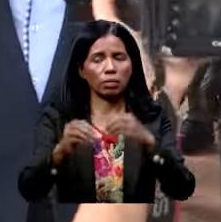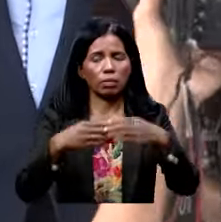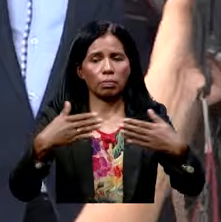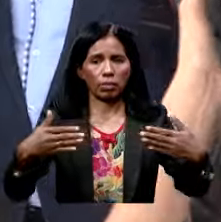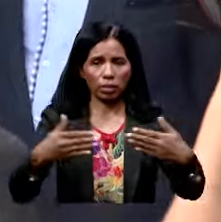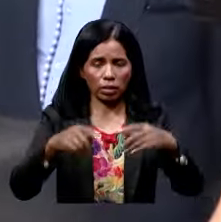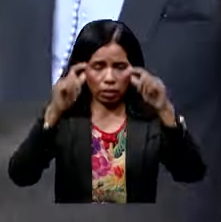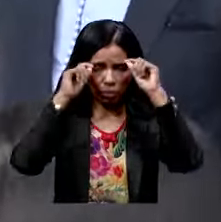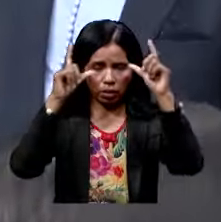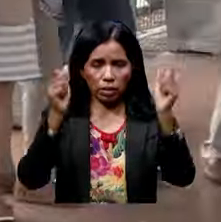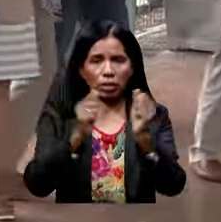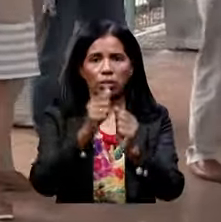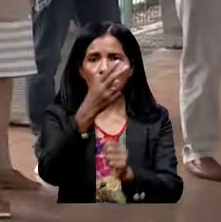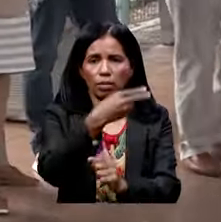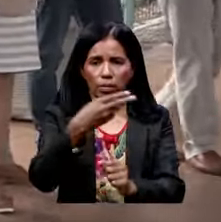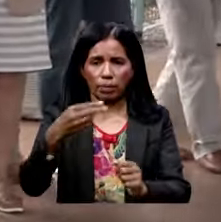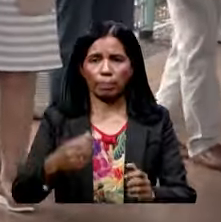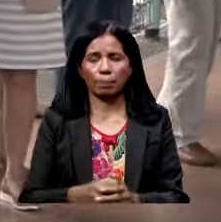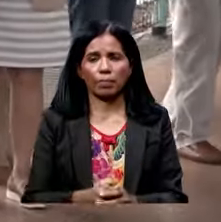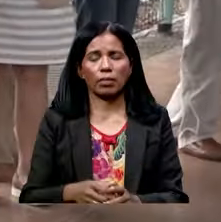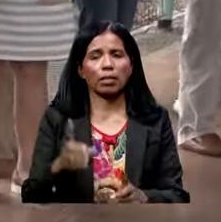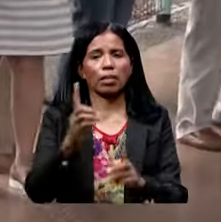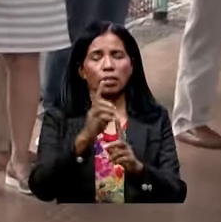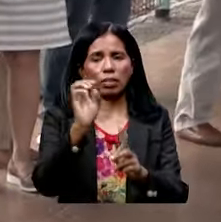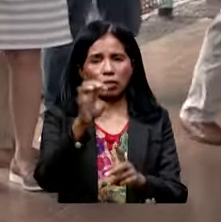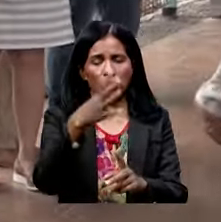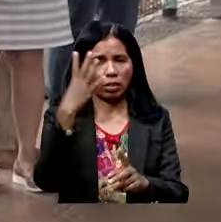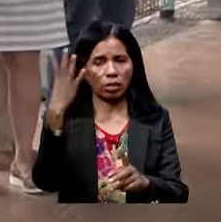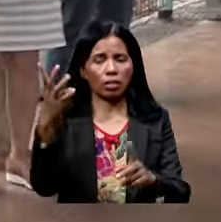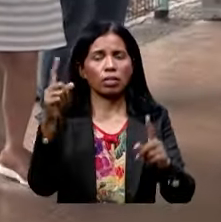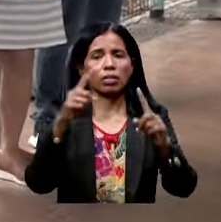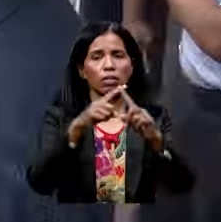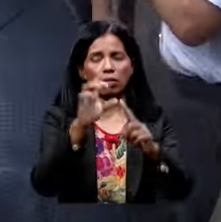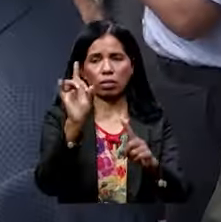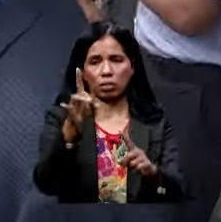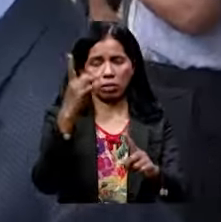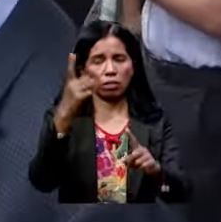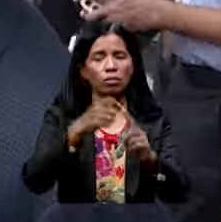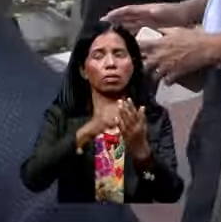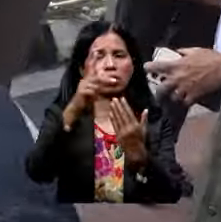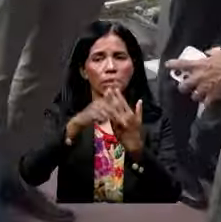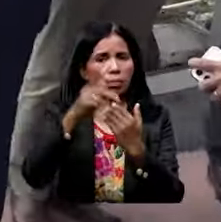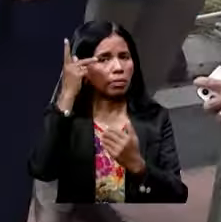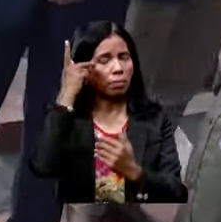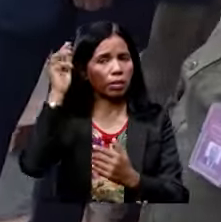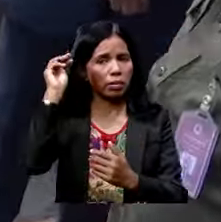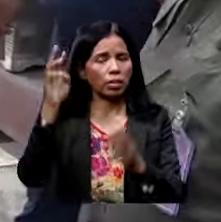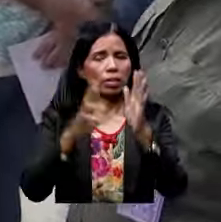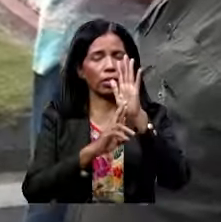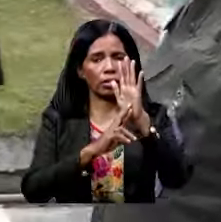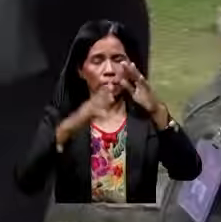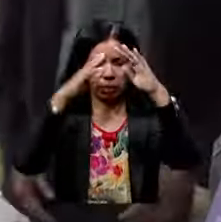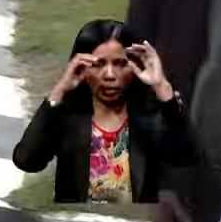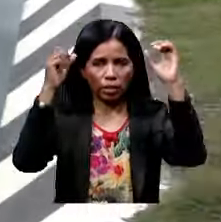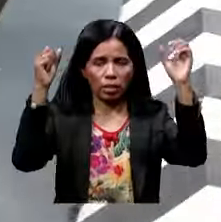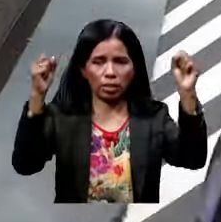entre Timor-Leste e o Indonésia. No Iha Lorenzan Luresinhat, Lorenzan Luresinualo, Fulan Abril, primeiro-ministro, representa o presidente da